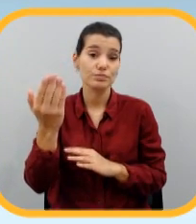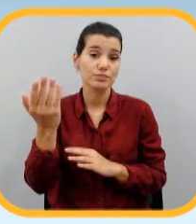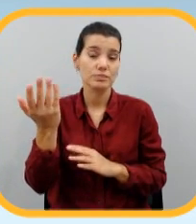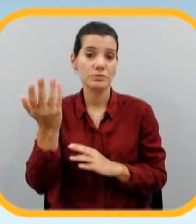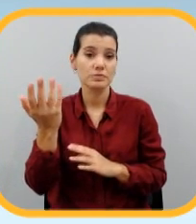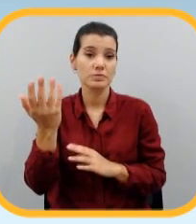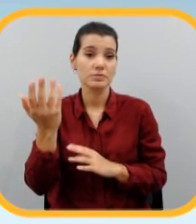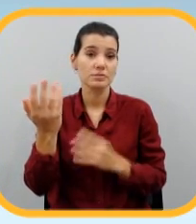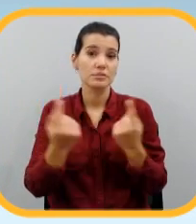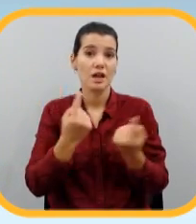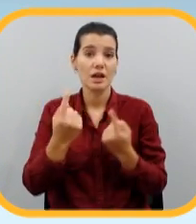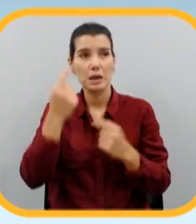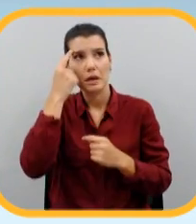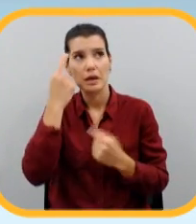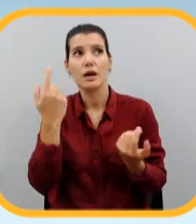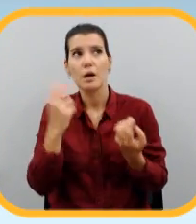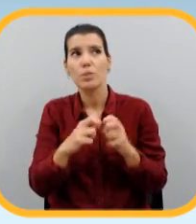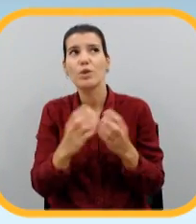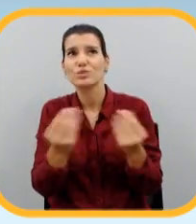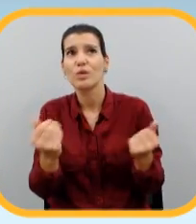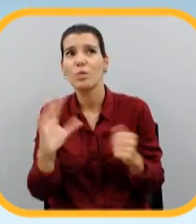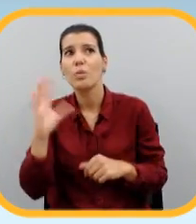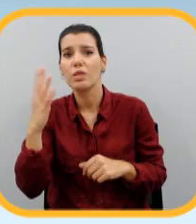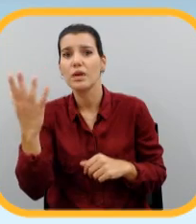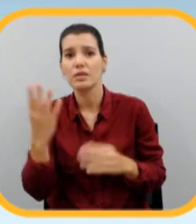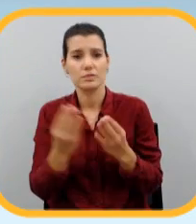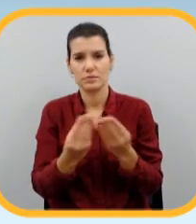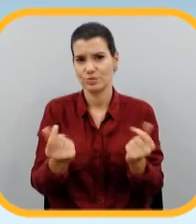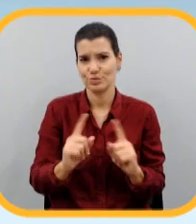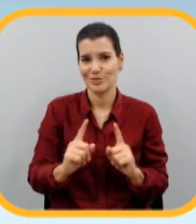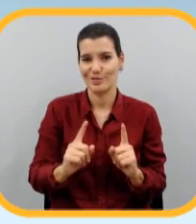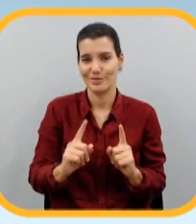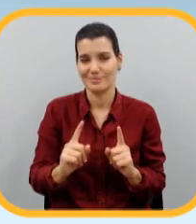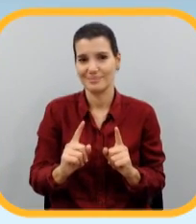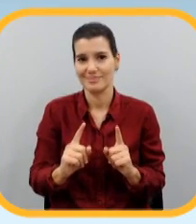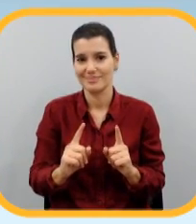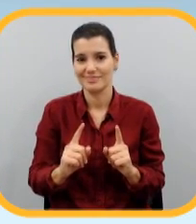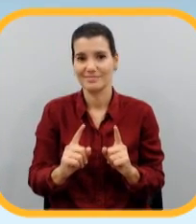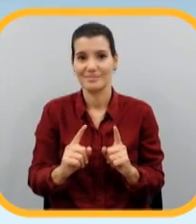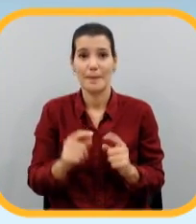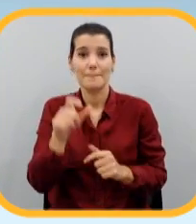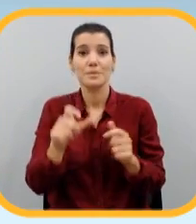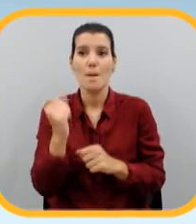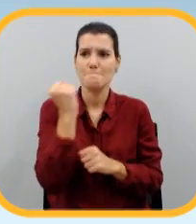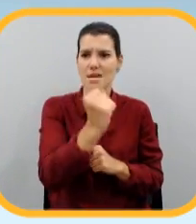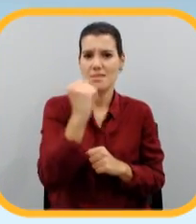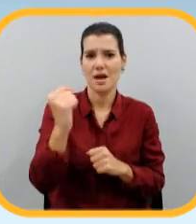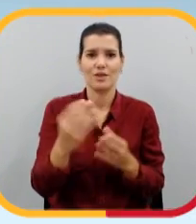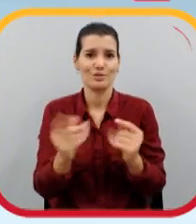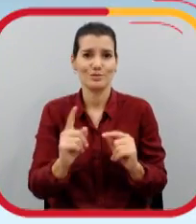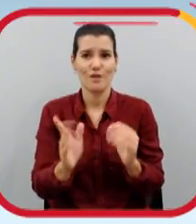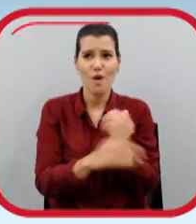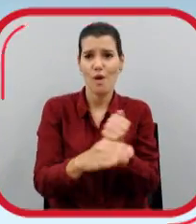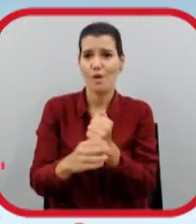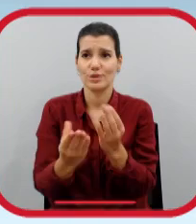futuro... às vezes a pessoa pensa, mas quando é que o problema se vai resolver? O problema não se vai resolver. Não é? Portanto, o problema dos homicídios nunca se resolveu,